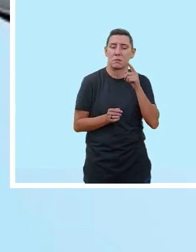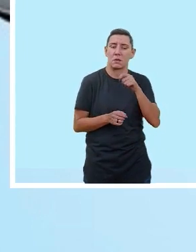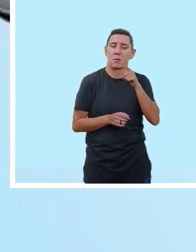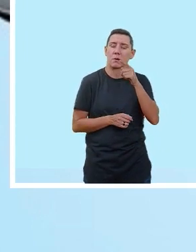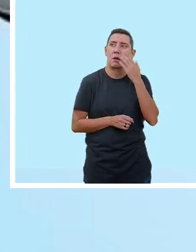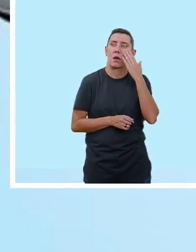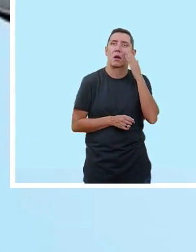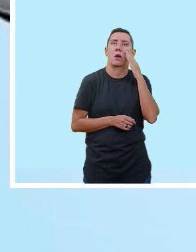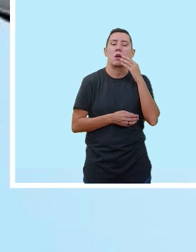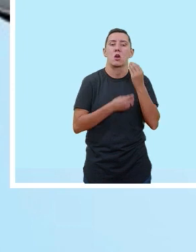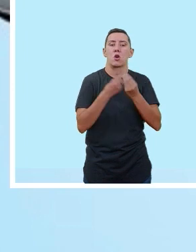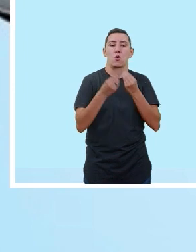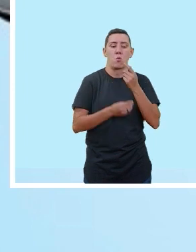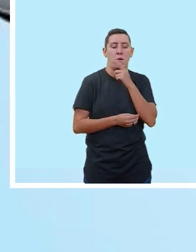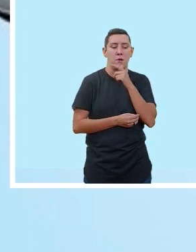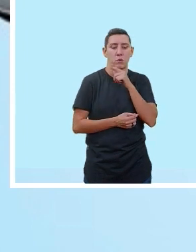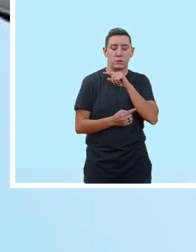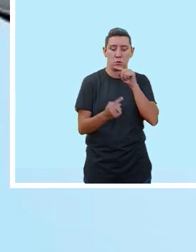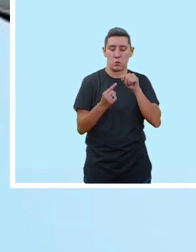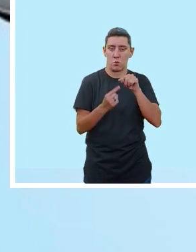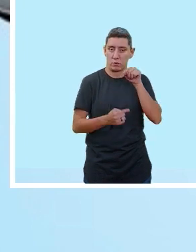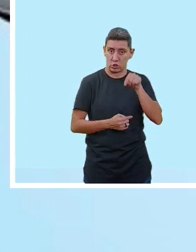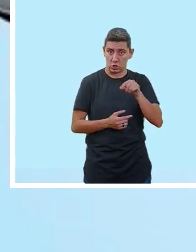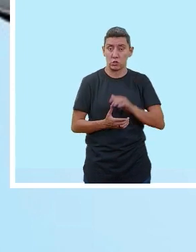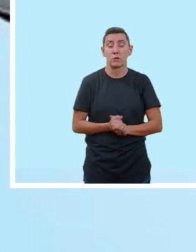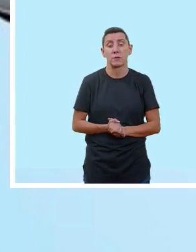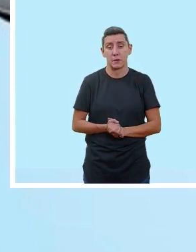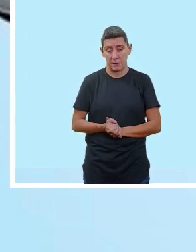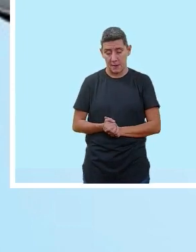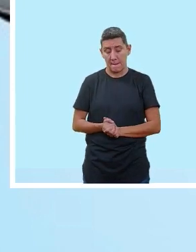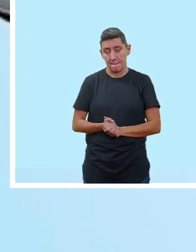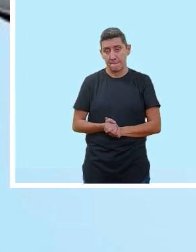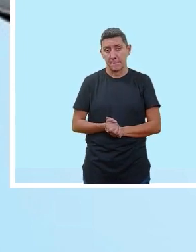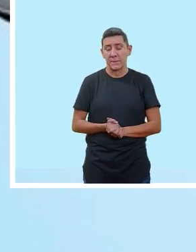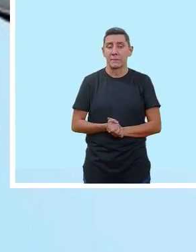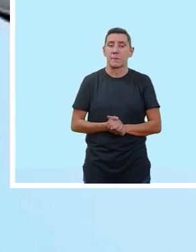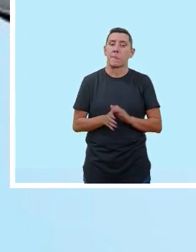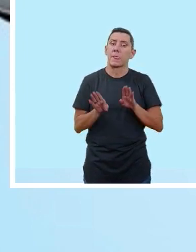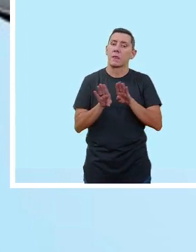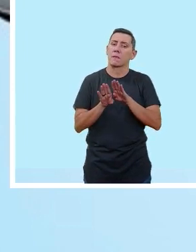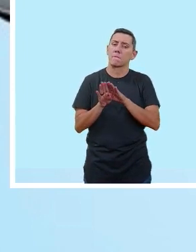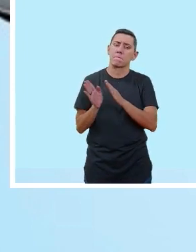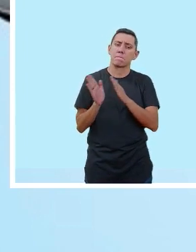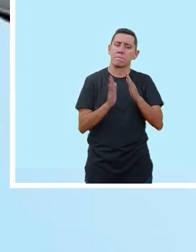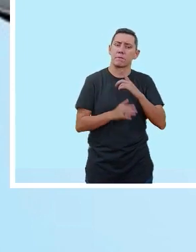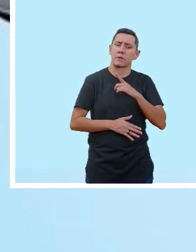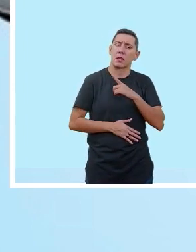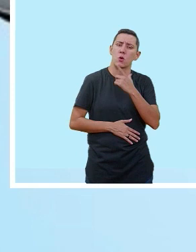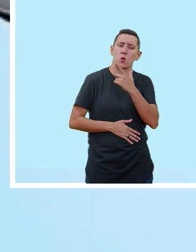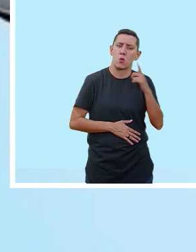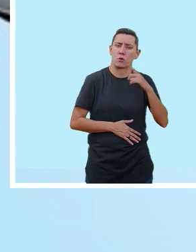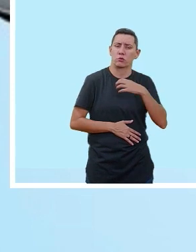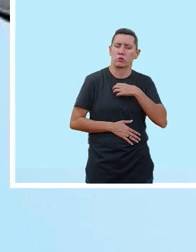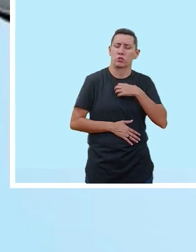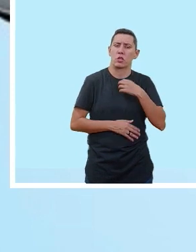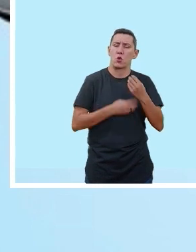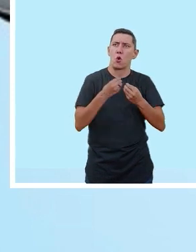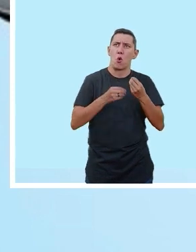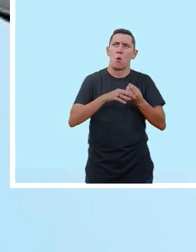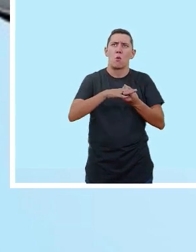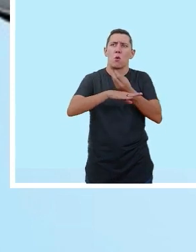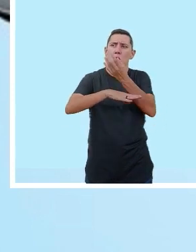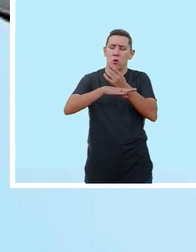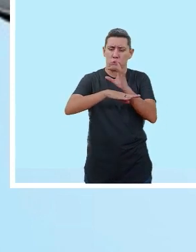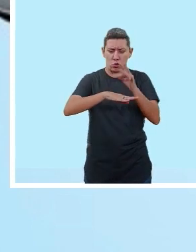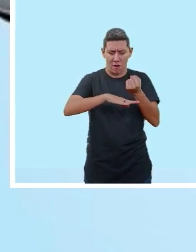nós queremos chegar com esse tópico. Tá? Nós também temos diferentes escopos de emissão, e aqui é importante a gente